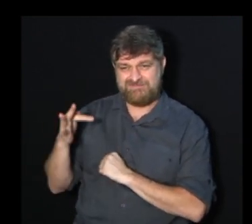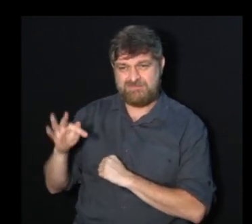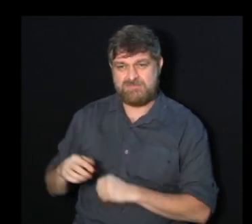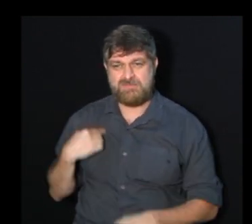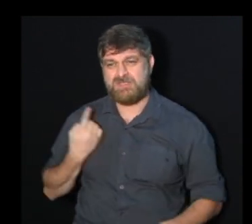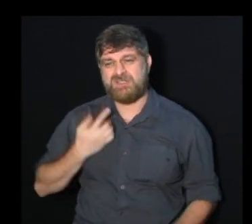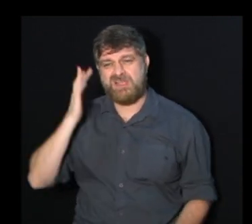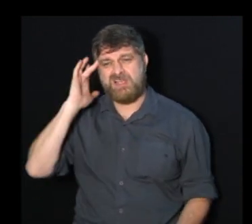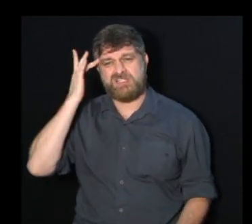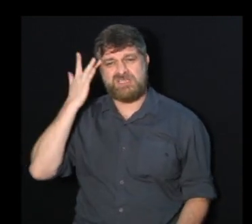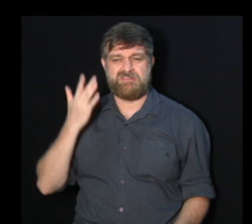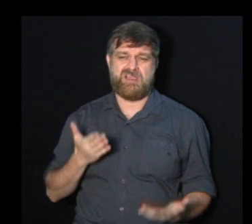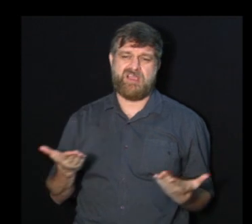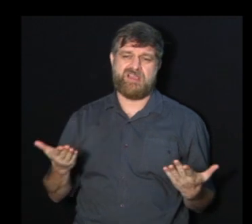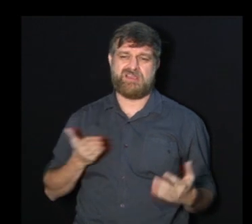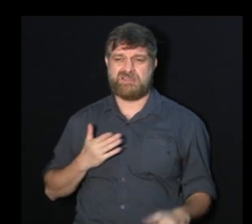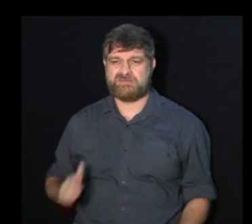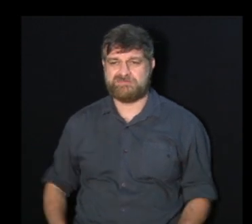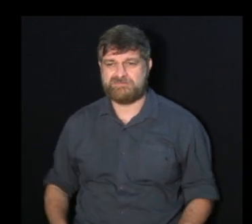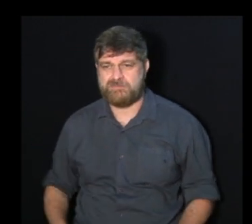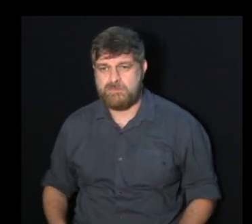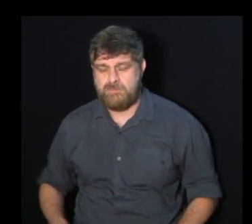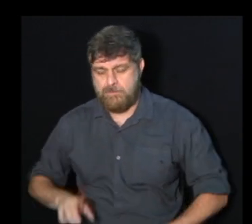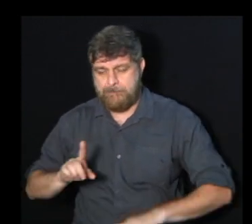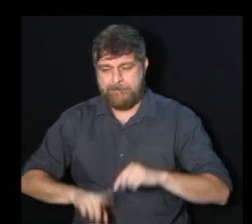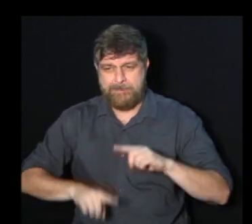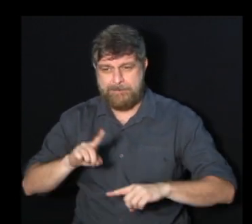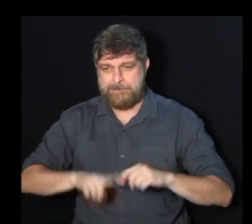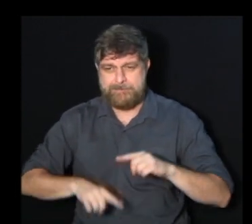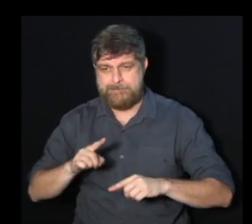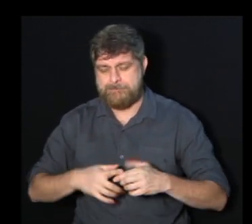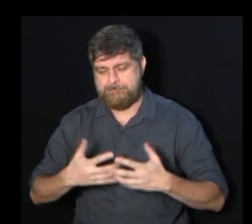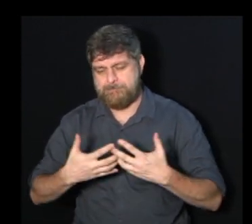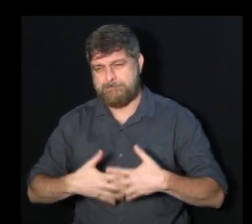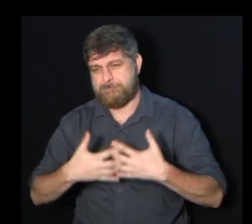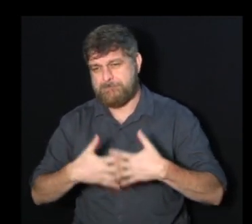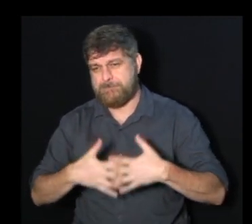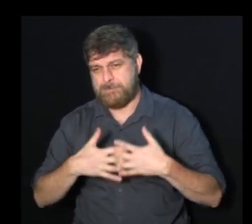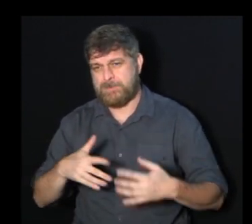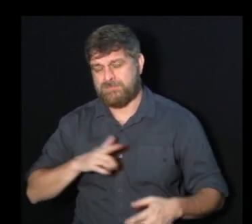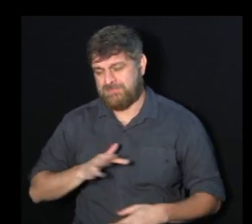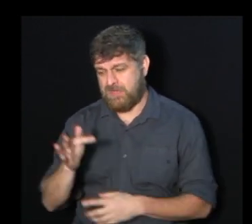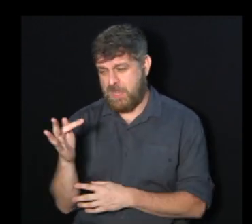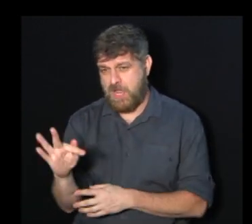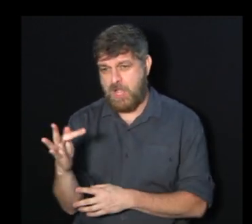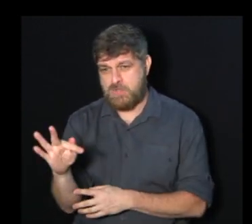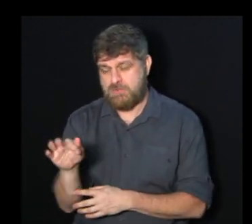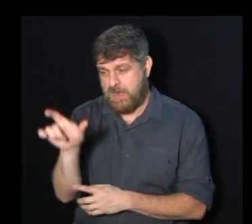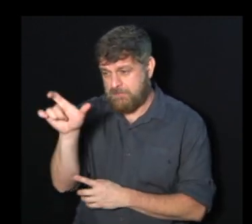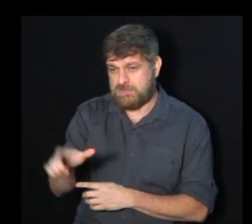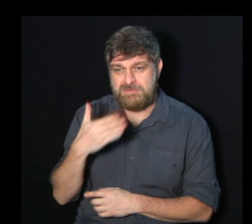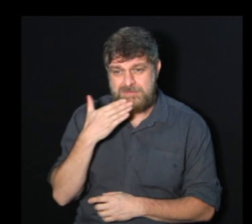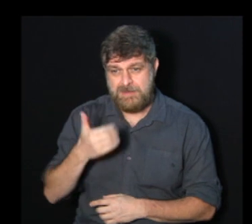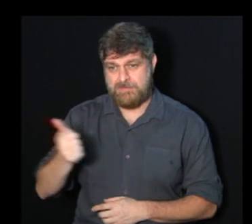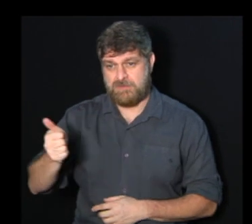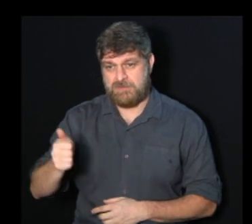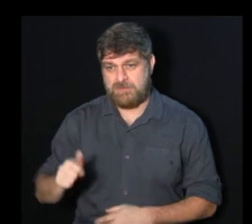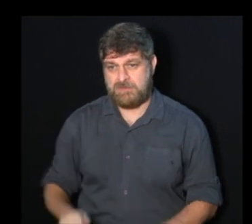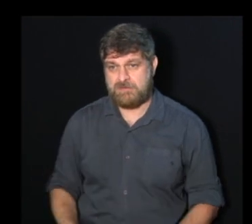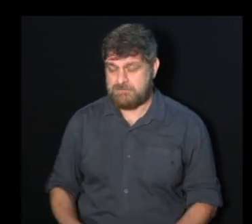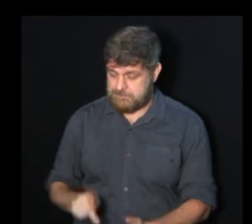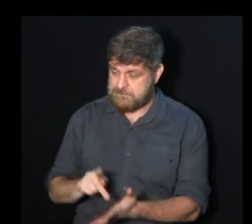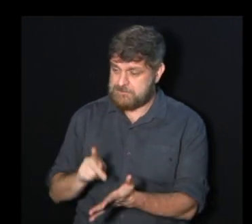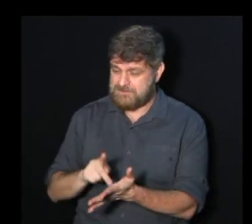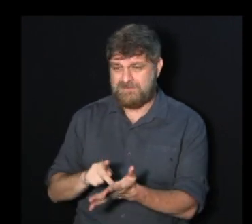gente achava que com um aparelho, sei lá, um tratamento só baseado na dor e evoluir esse cara. E ele realmente evolui